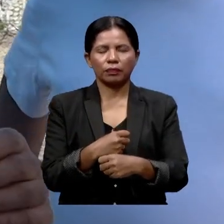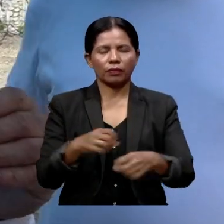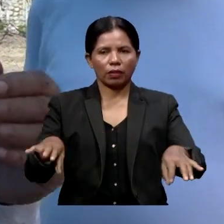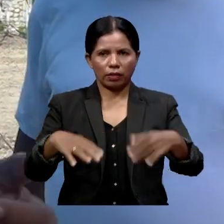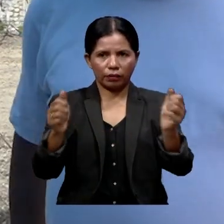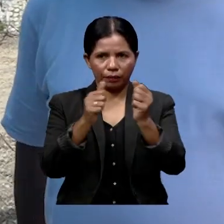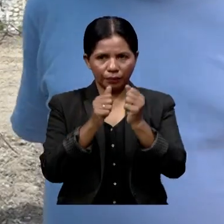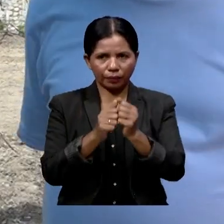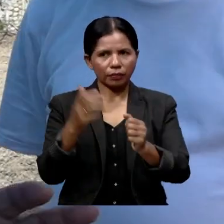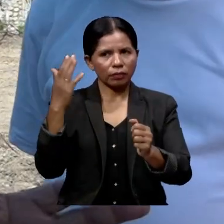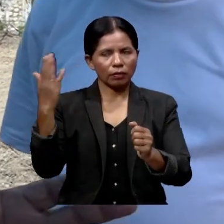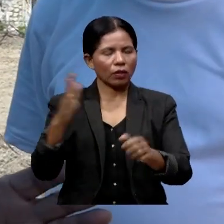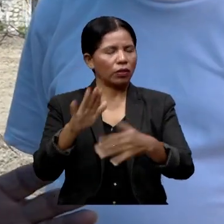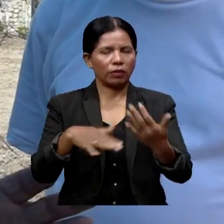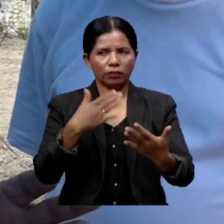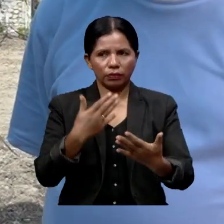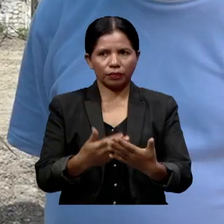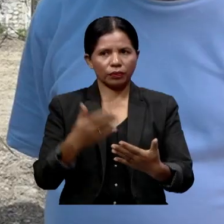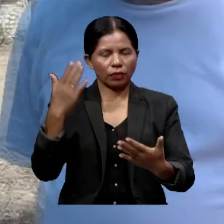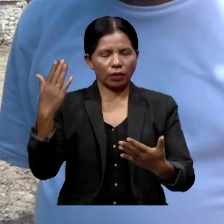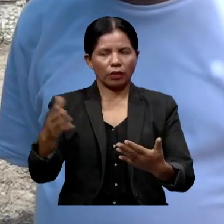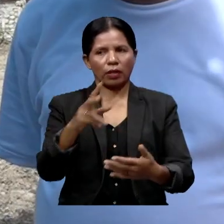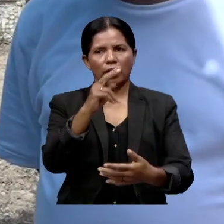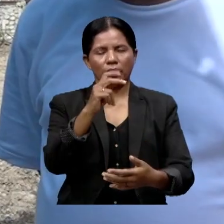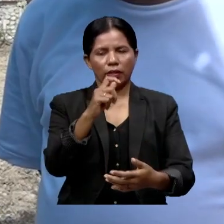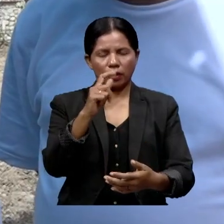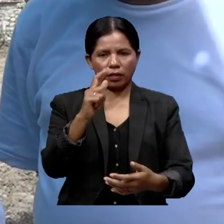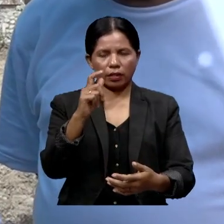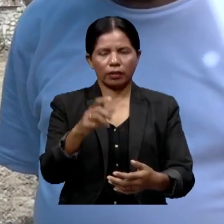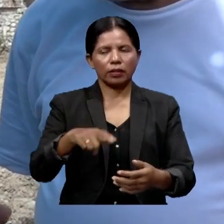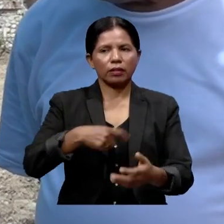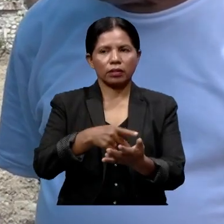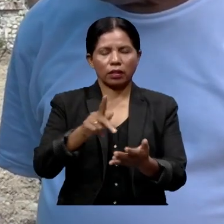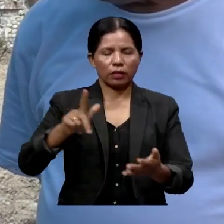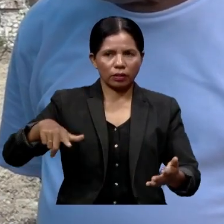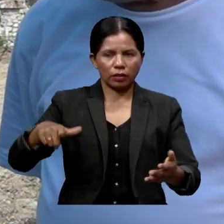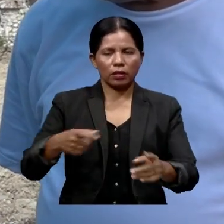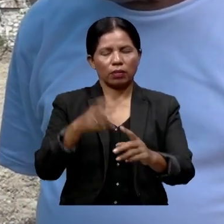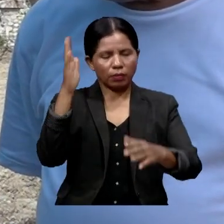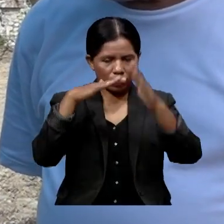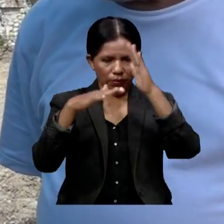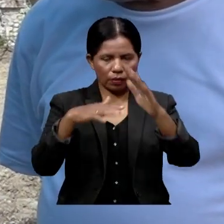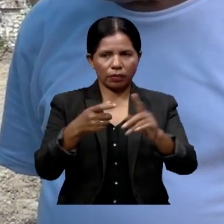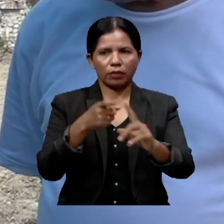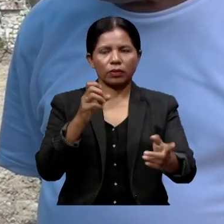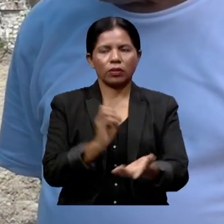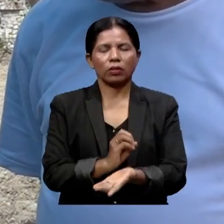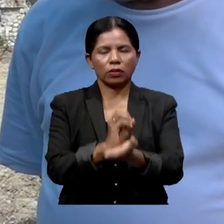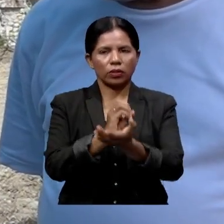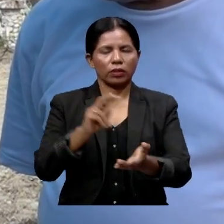cooperação e a aspecto todo e a ONTT. Selo tarde não é problema interno se